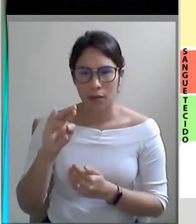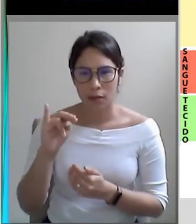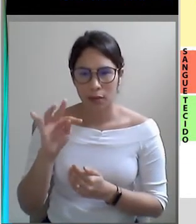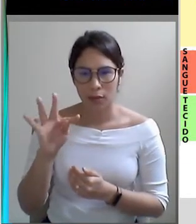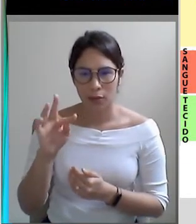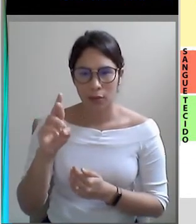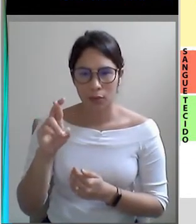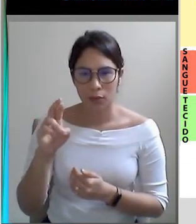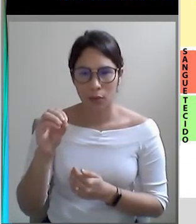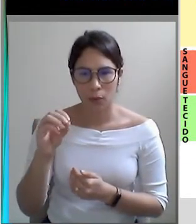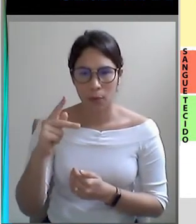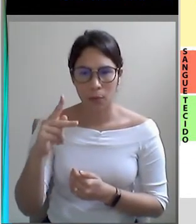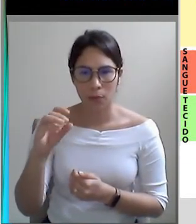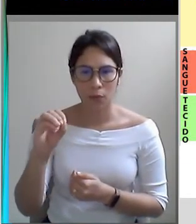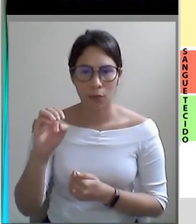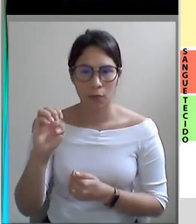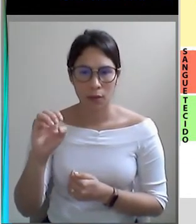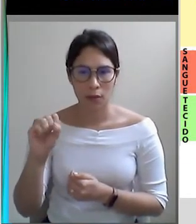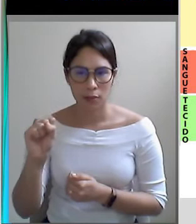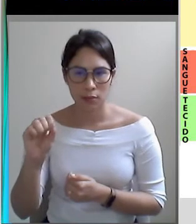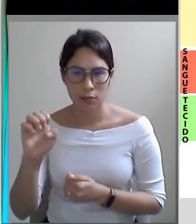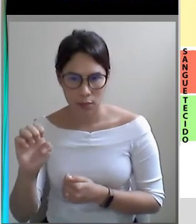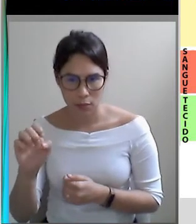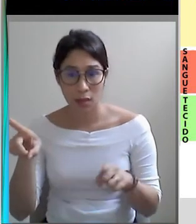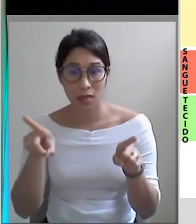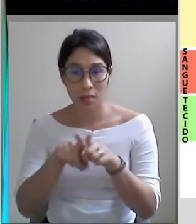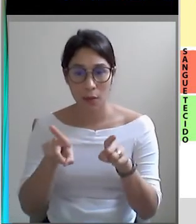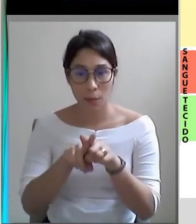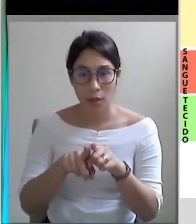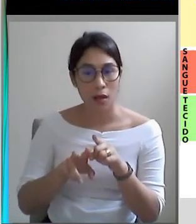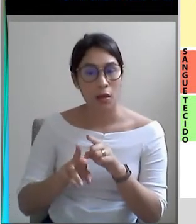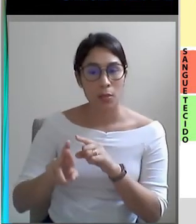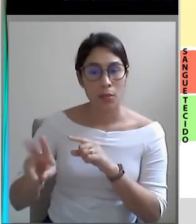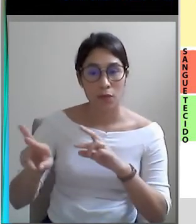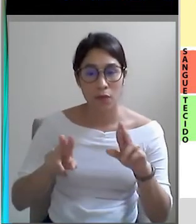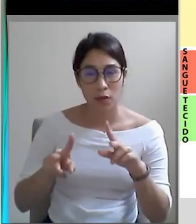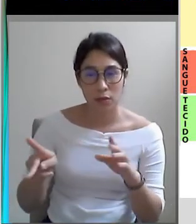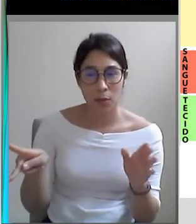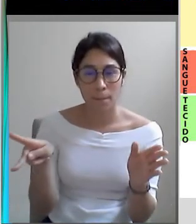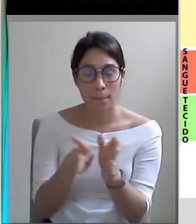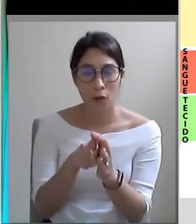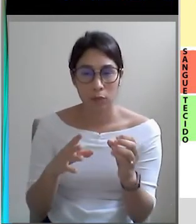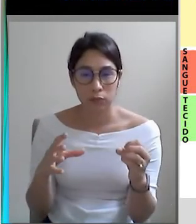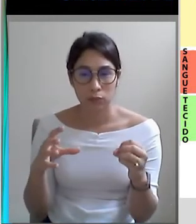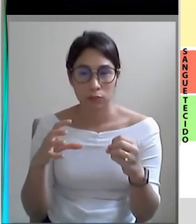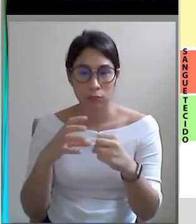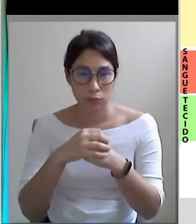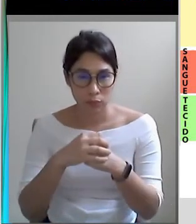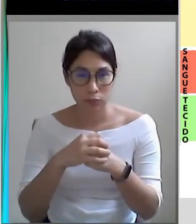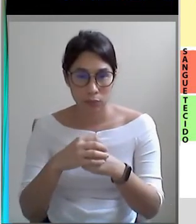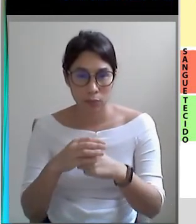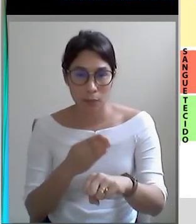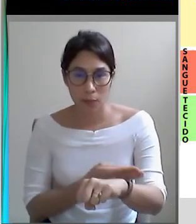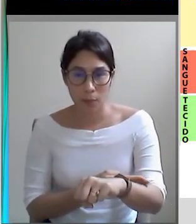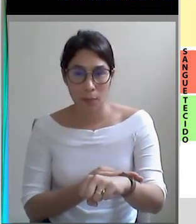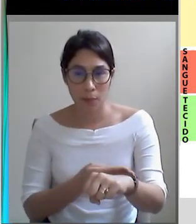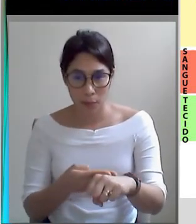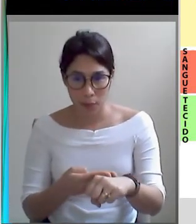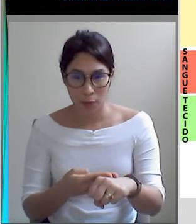cromatina, diminuição do núcleo, além da diminuição do tamanho celular.